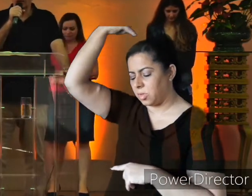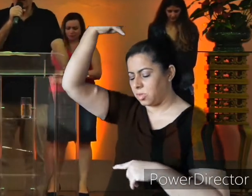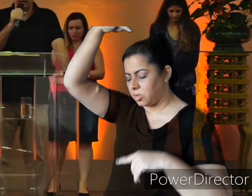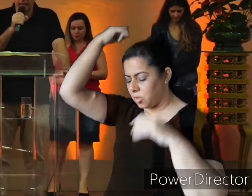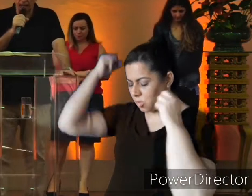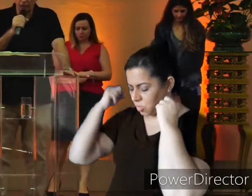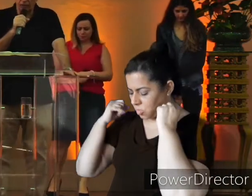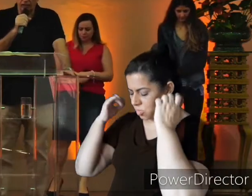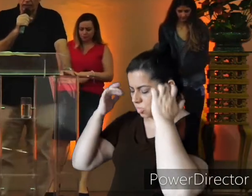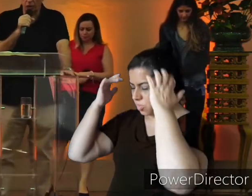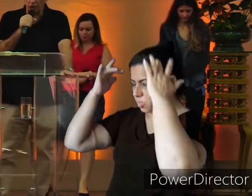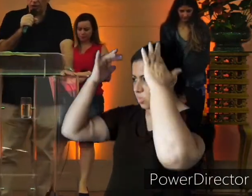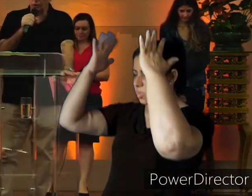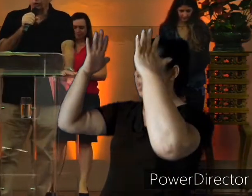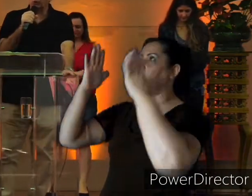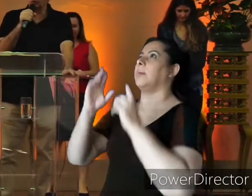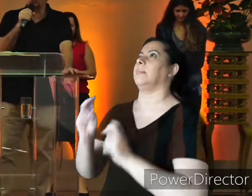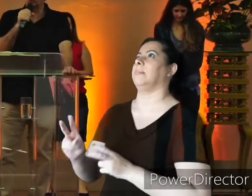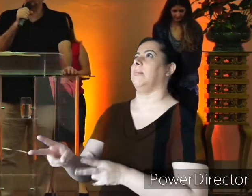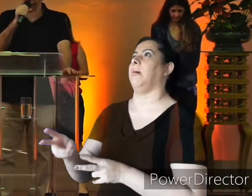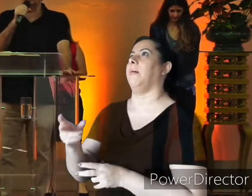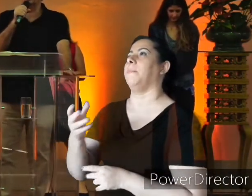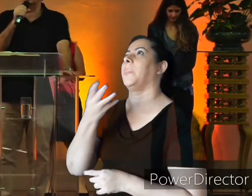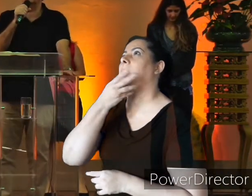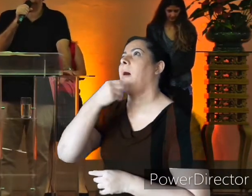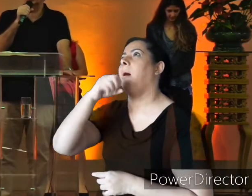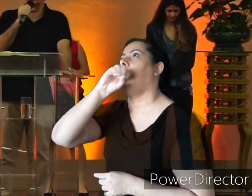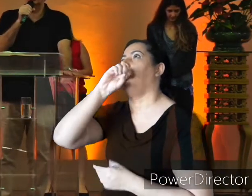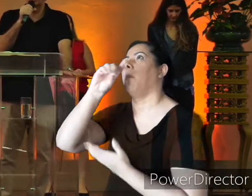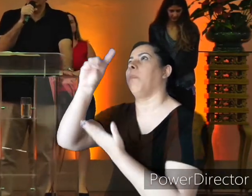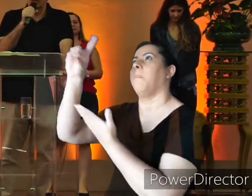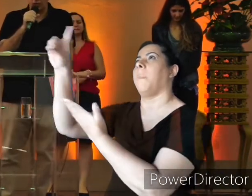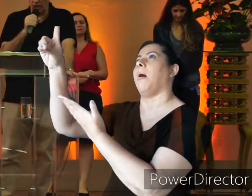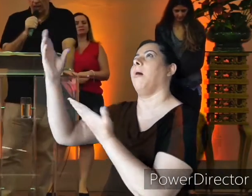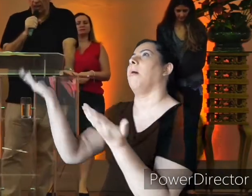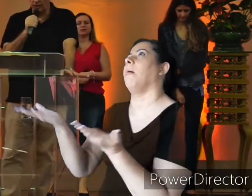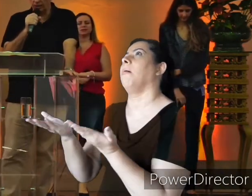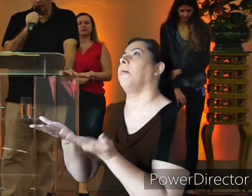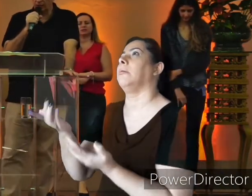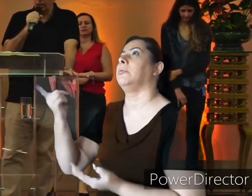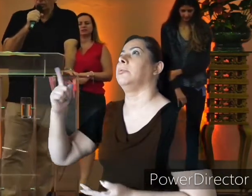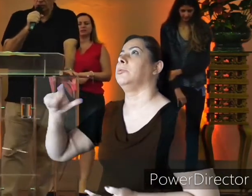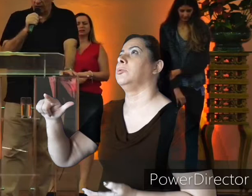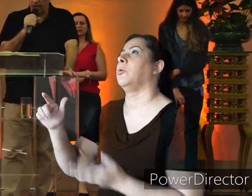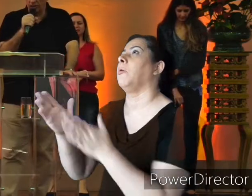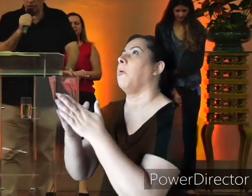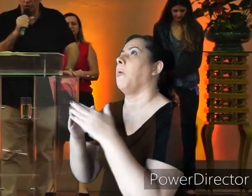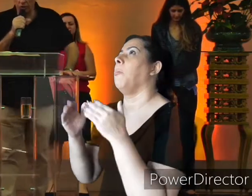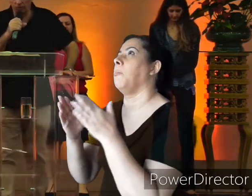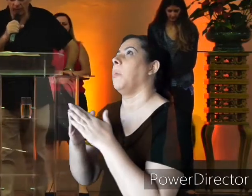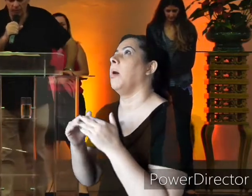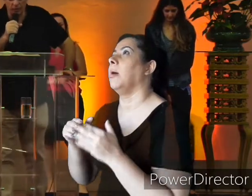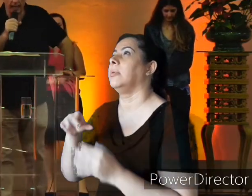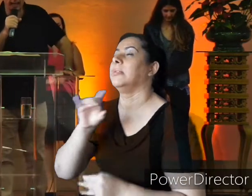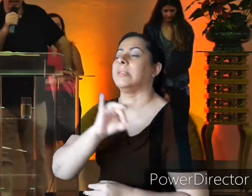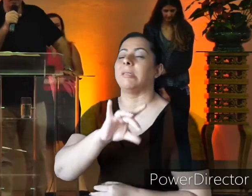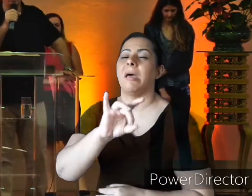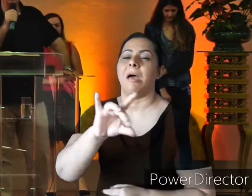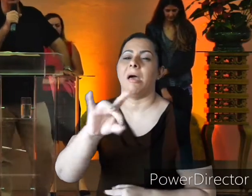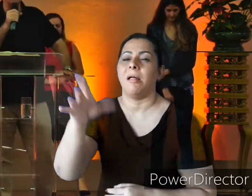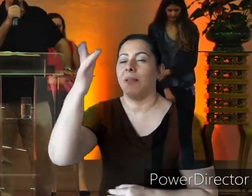assistindo. Aquelas vidas, Senhor, que estão sobre os muros, alertas, vigilantes, cheias do teu